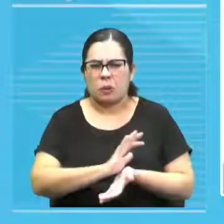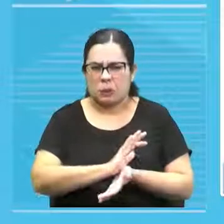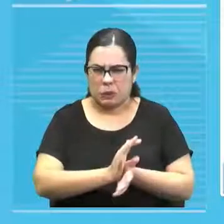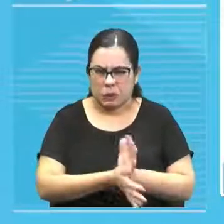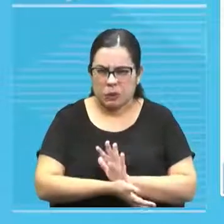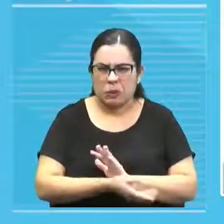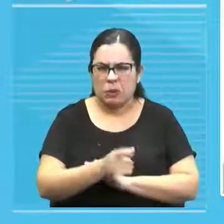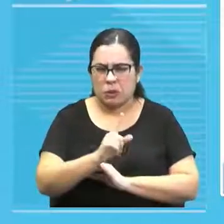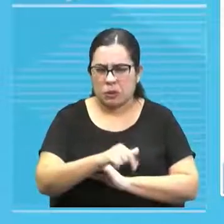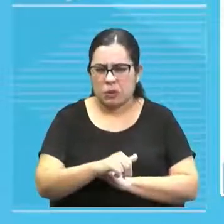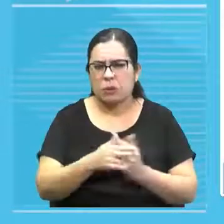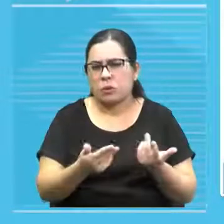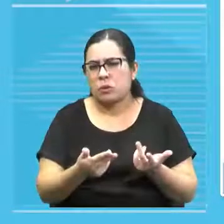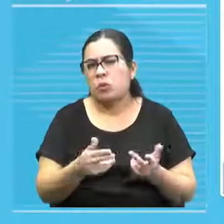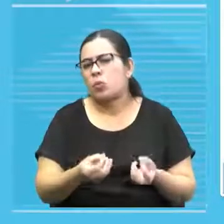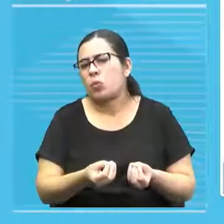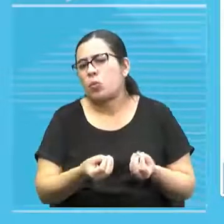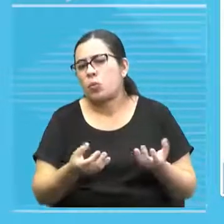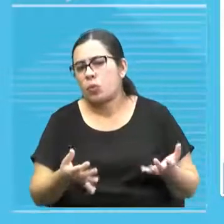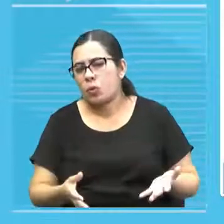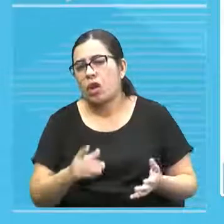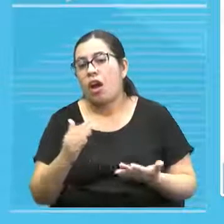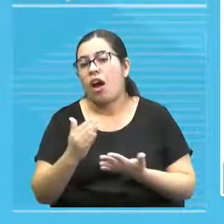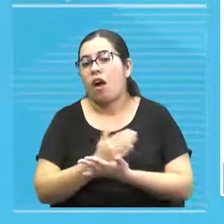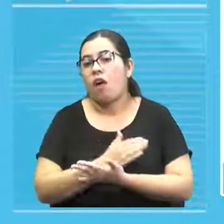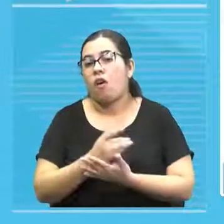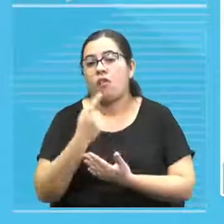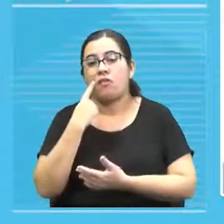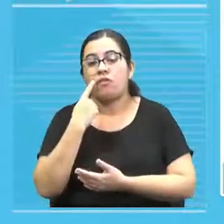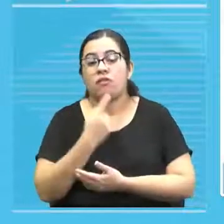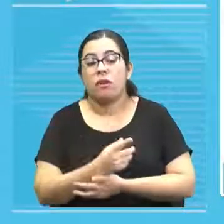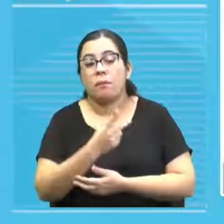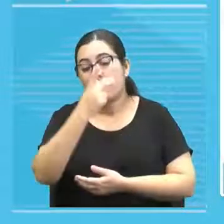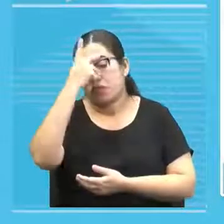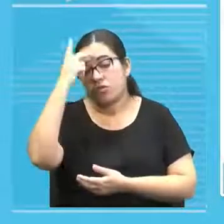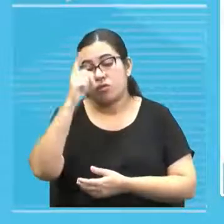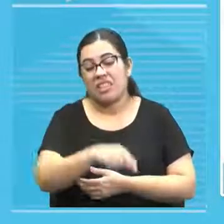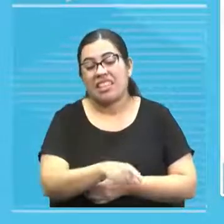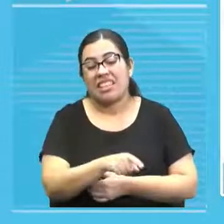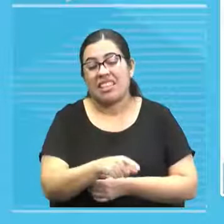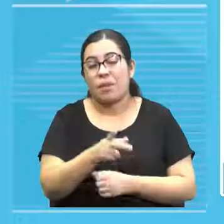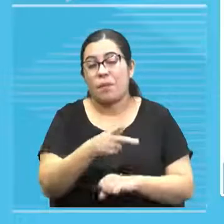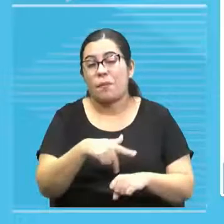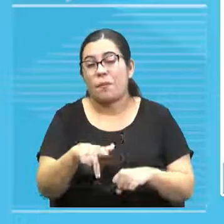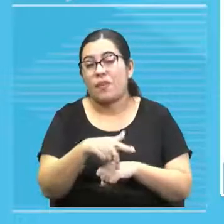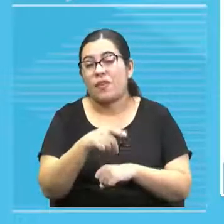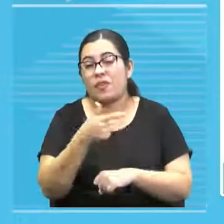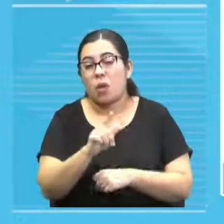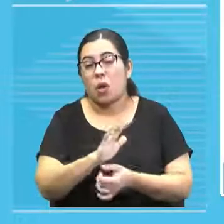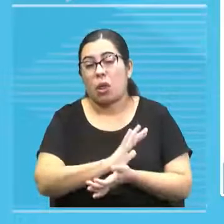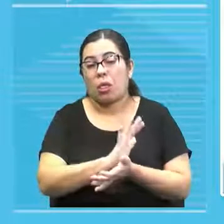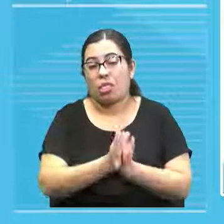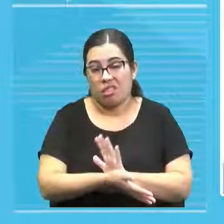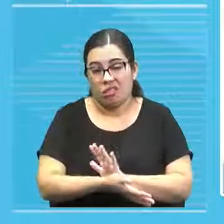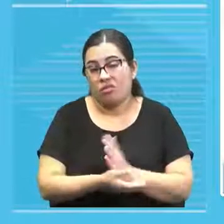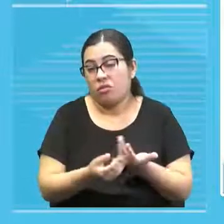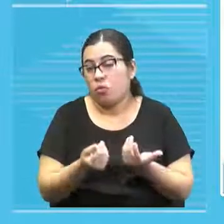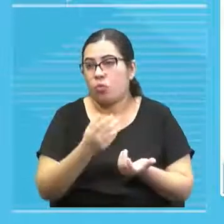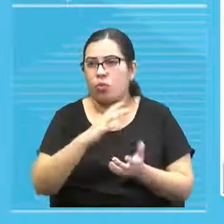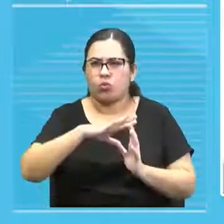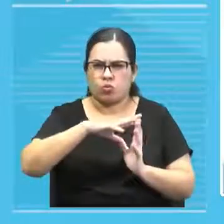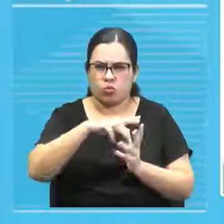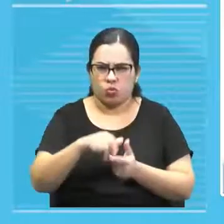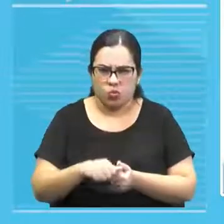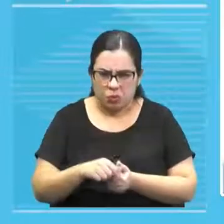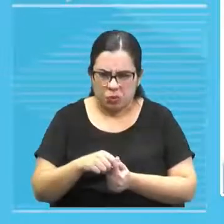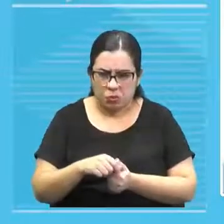xenofobia entendam como a aversão ao estrangeiro Não é isso não tem acontecido no mundo